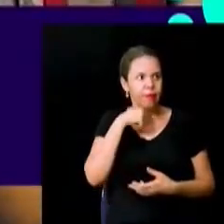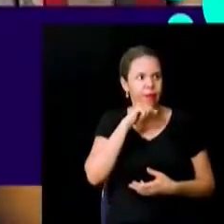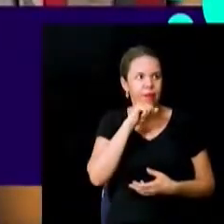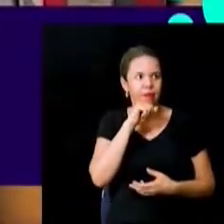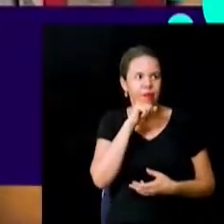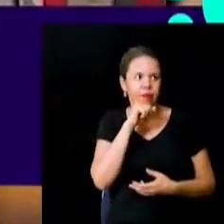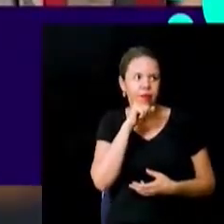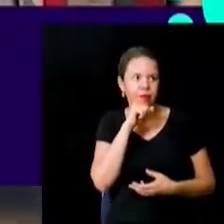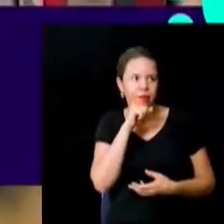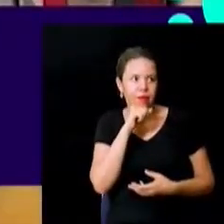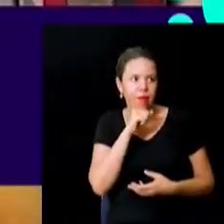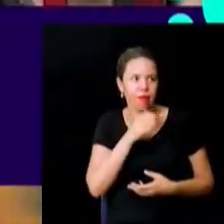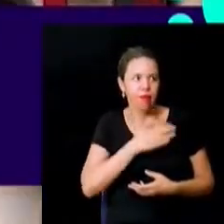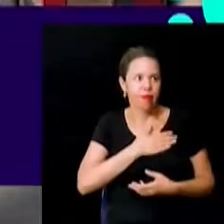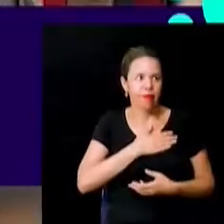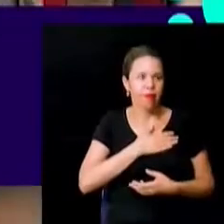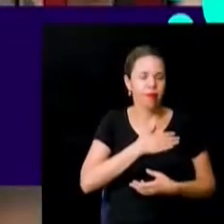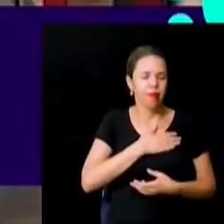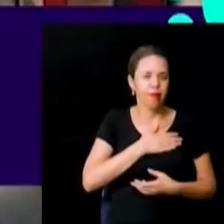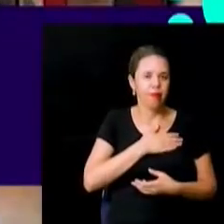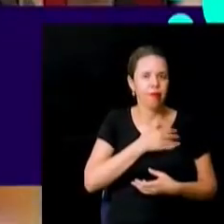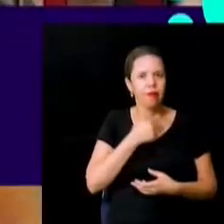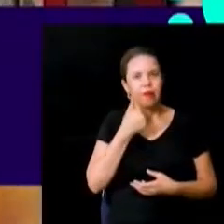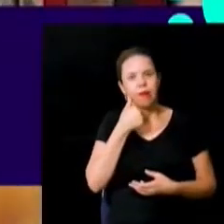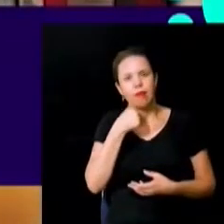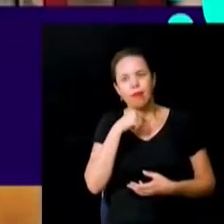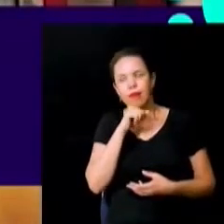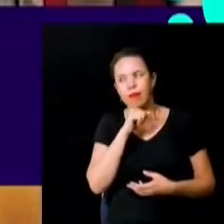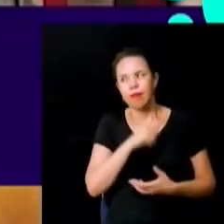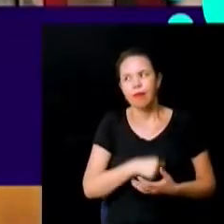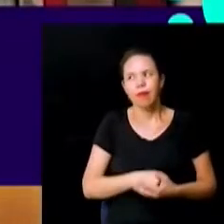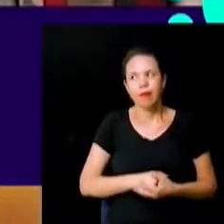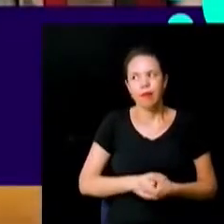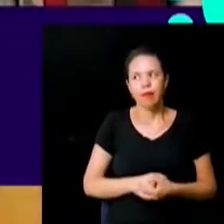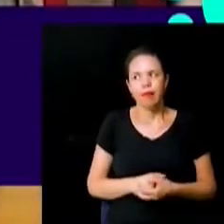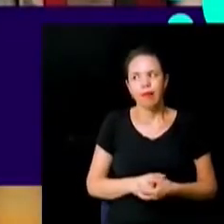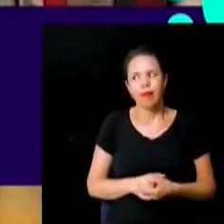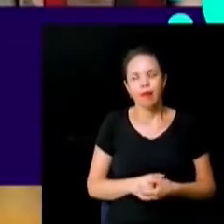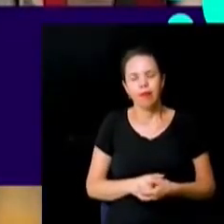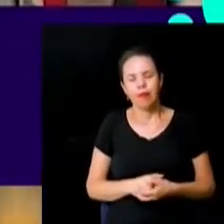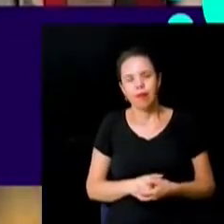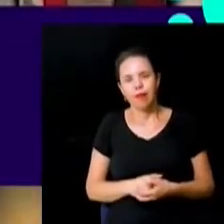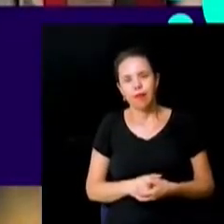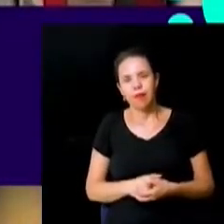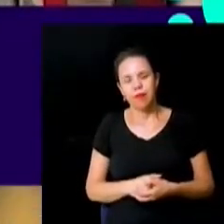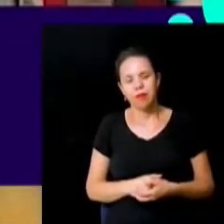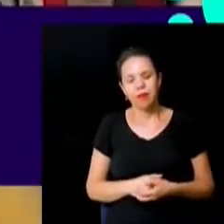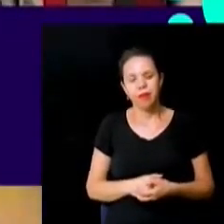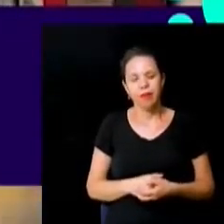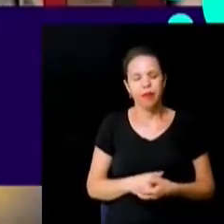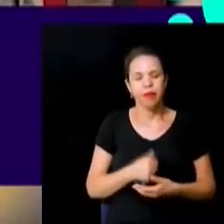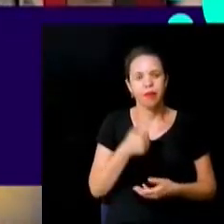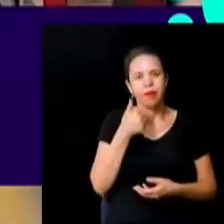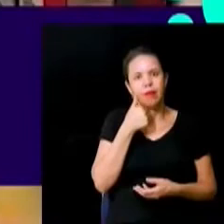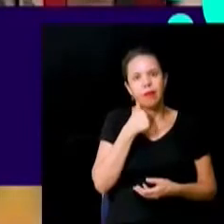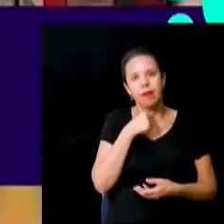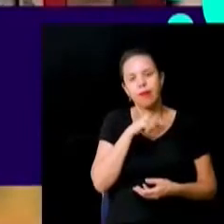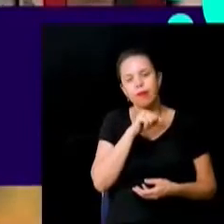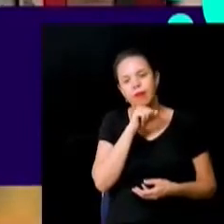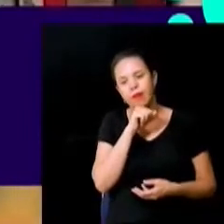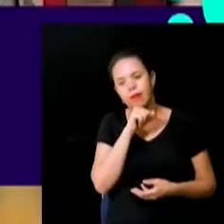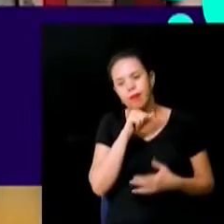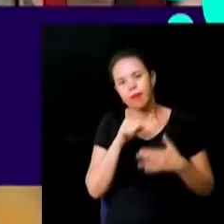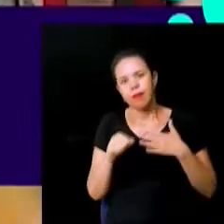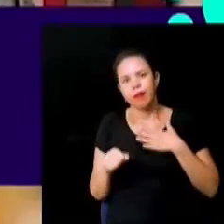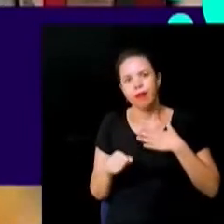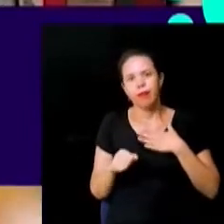minha mãe. Ai, minha mãe, minha mãe. Ai,